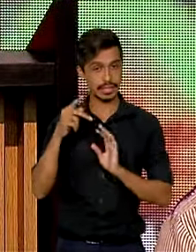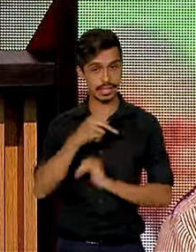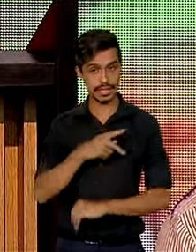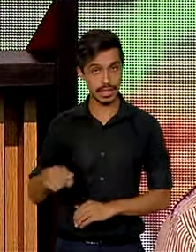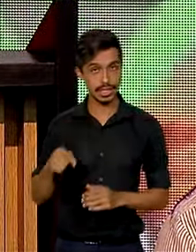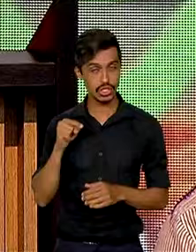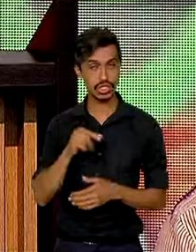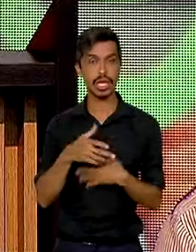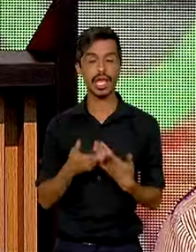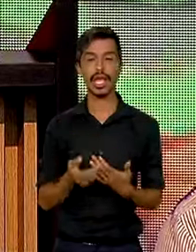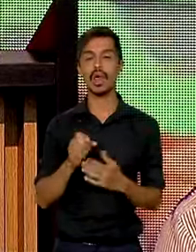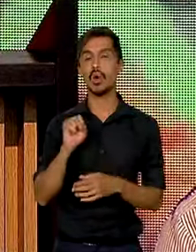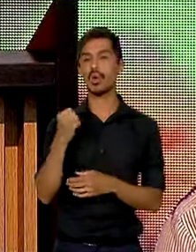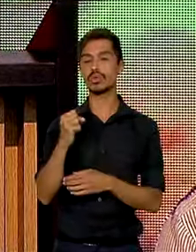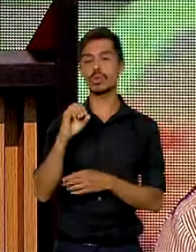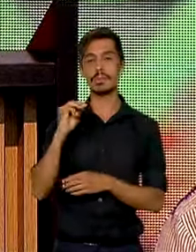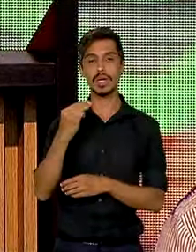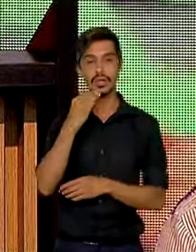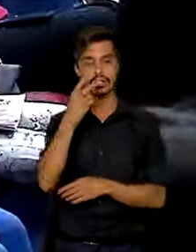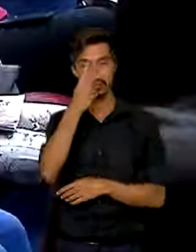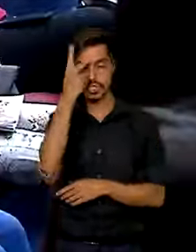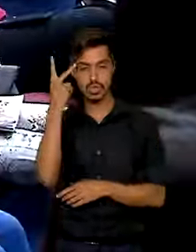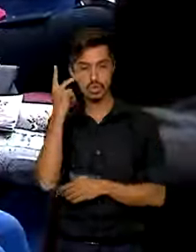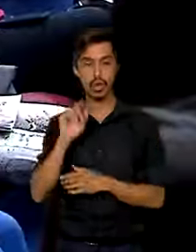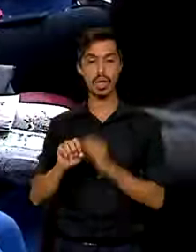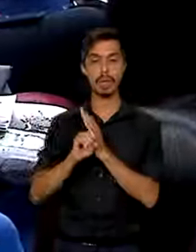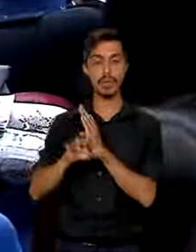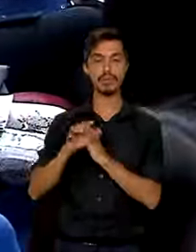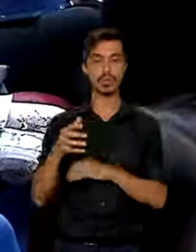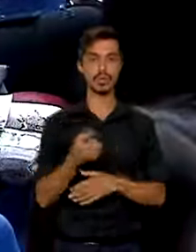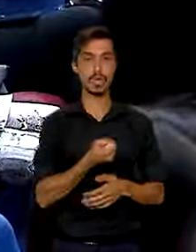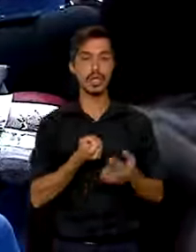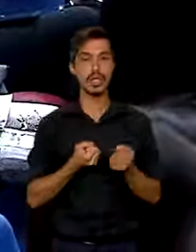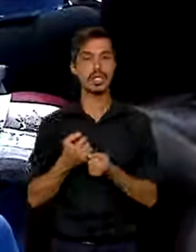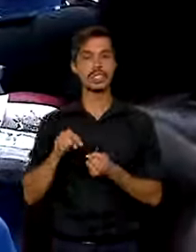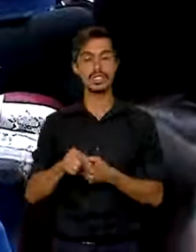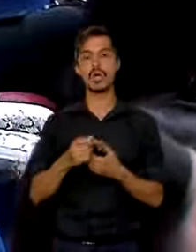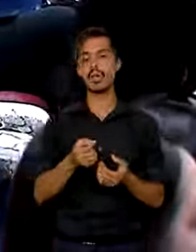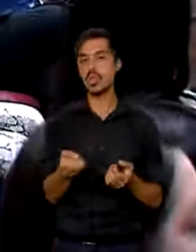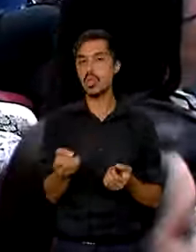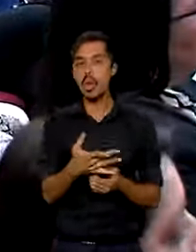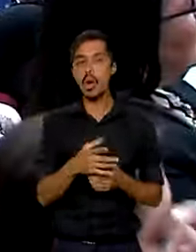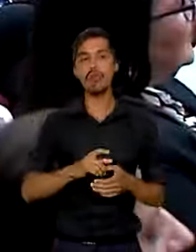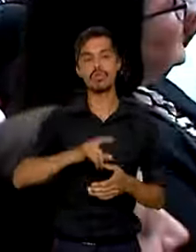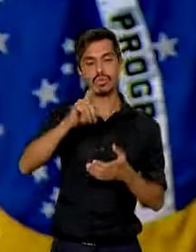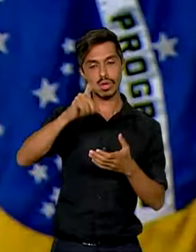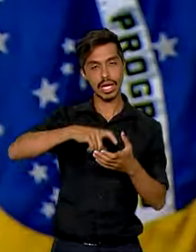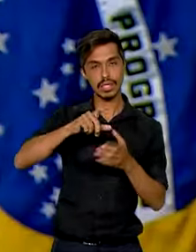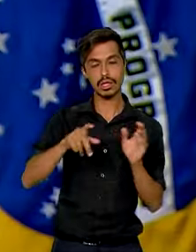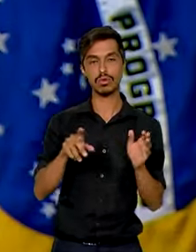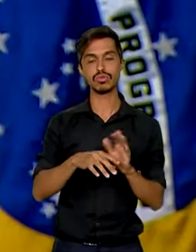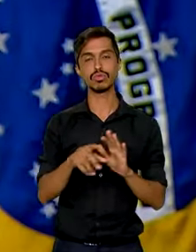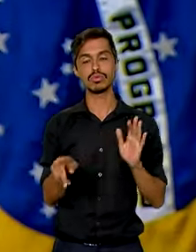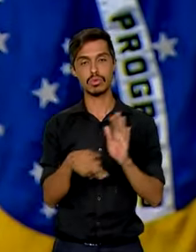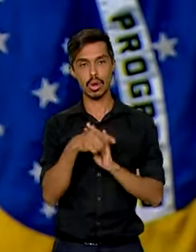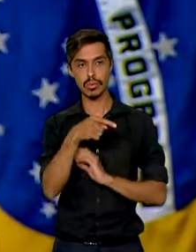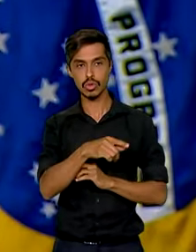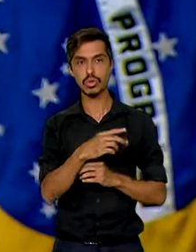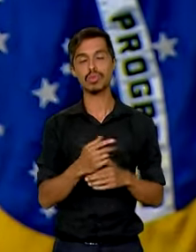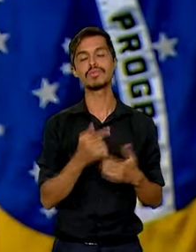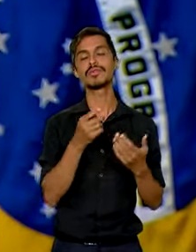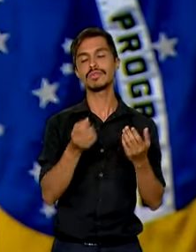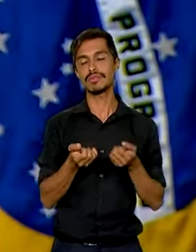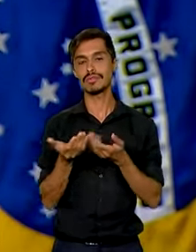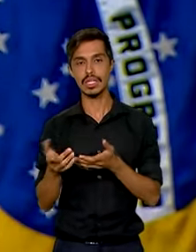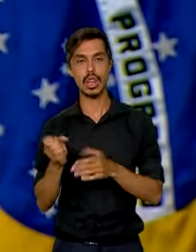8 milhões de beneficiários do programa receberão um novo cartão de débito do banco nós estamos agora no